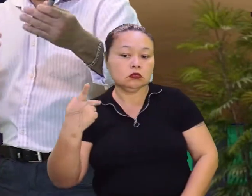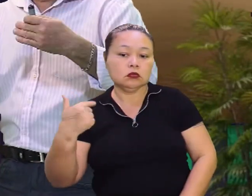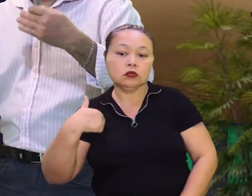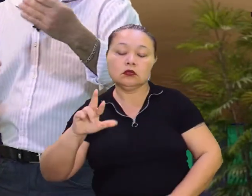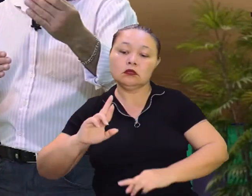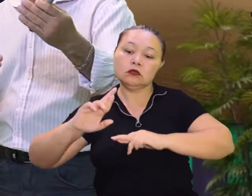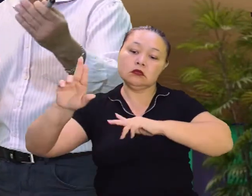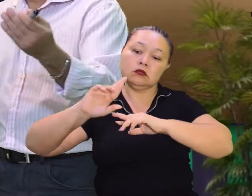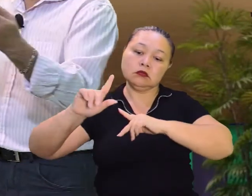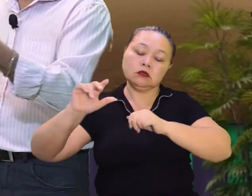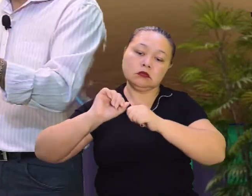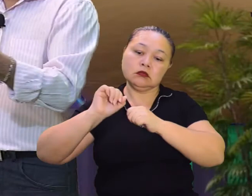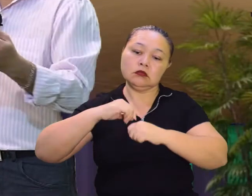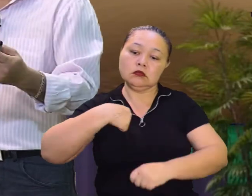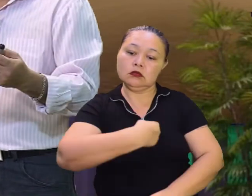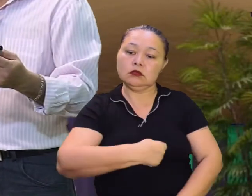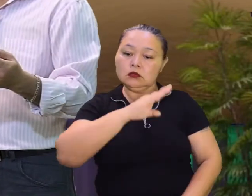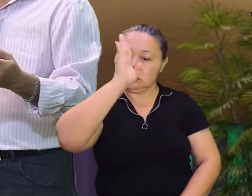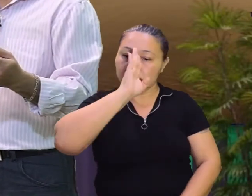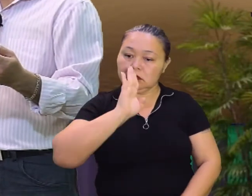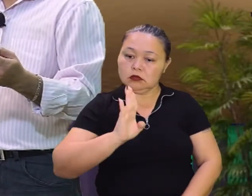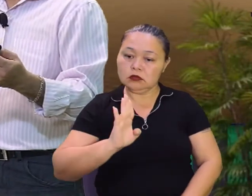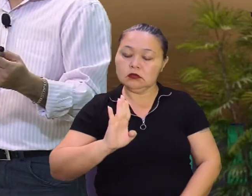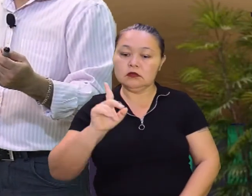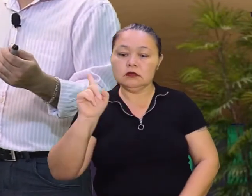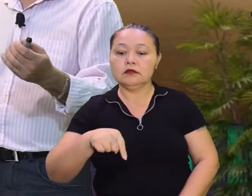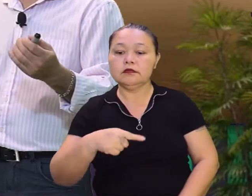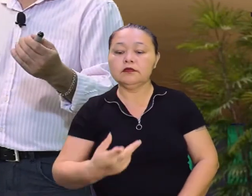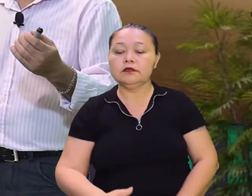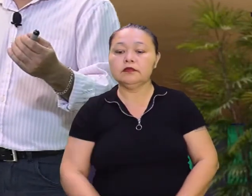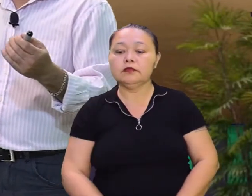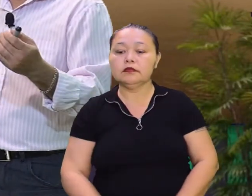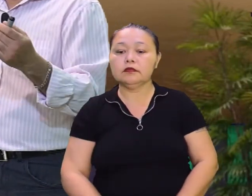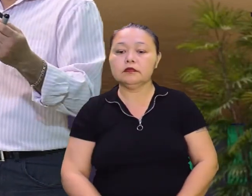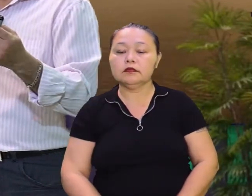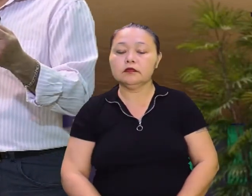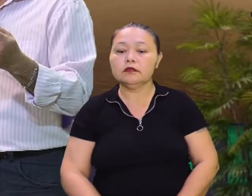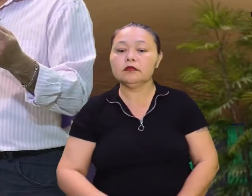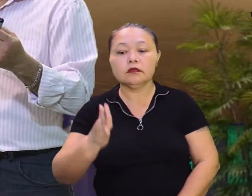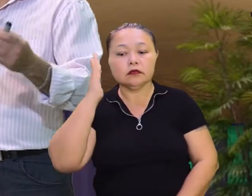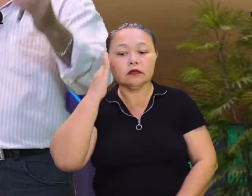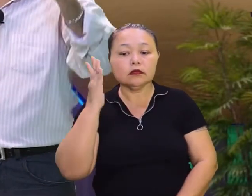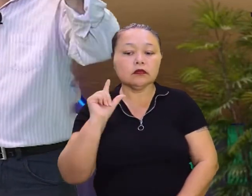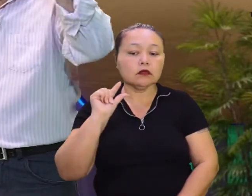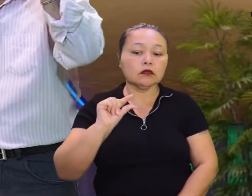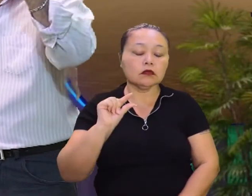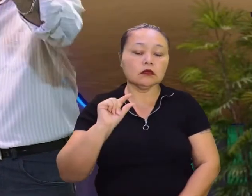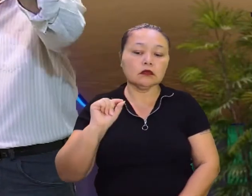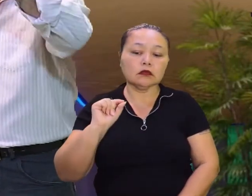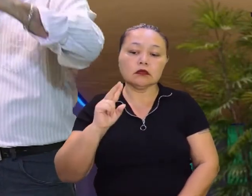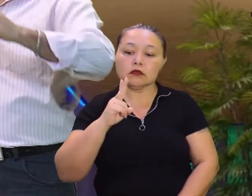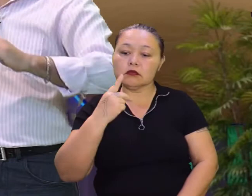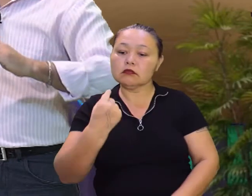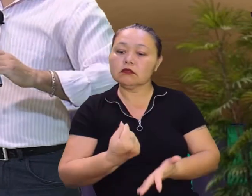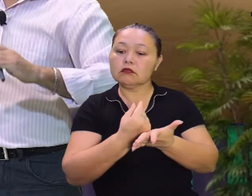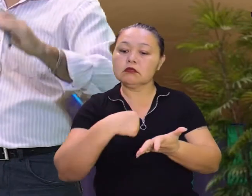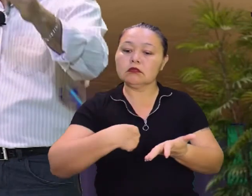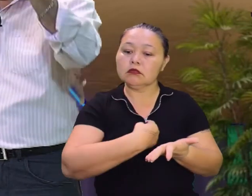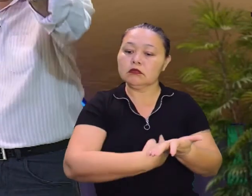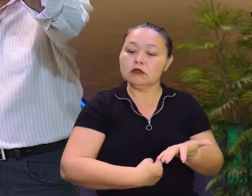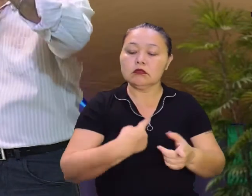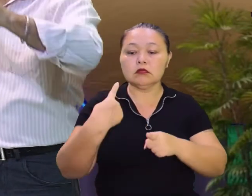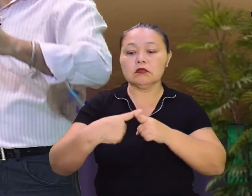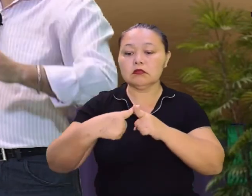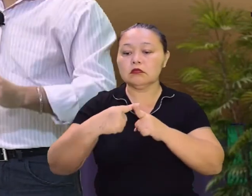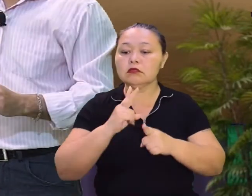uma diferenciação entre China e Brasil. Não é isso? Exato. Para a gente entender um pouco do poderio econômico que a China é, o